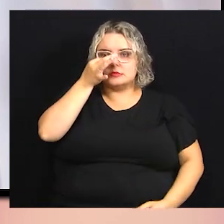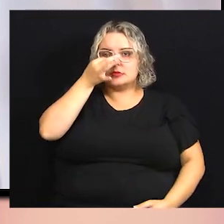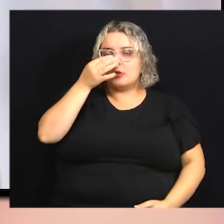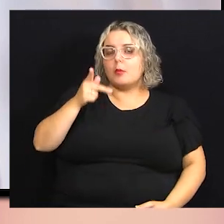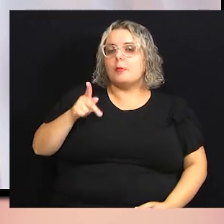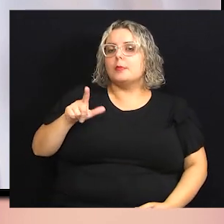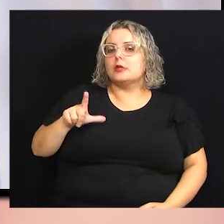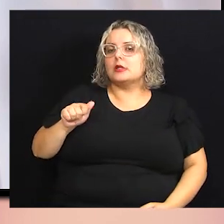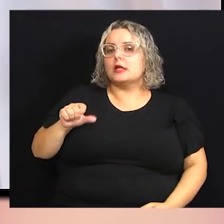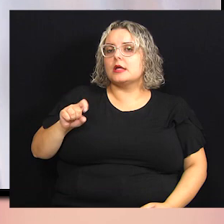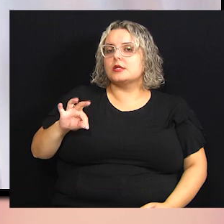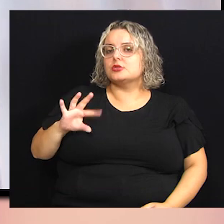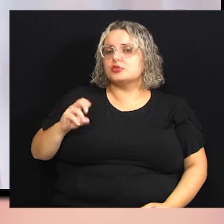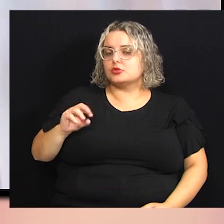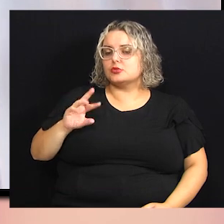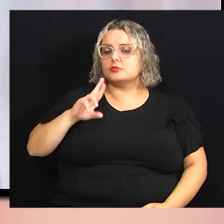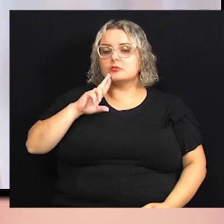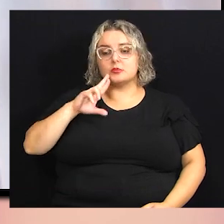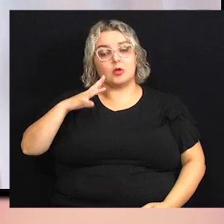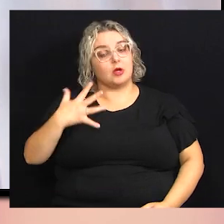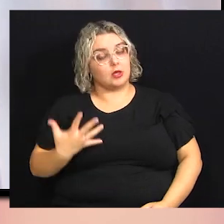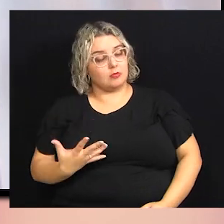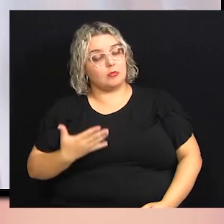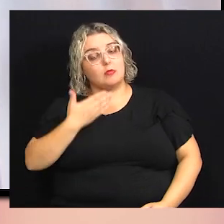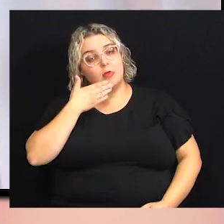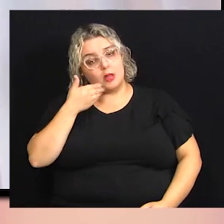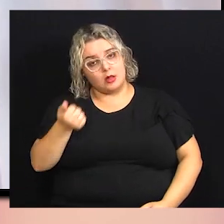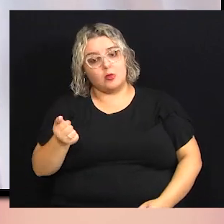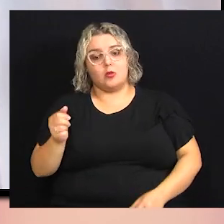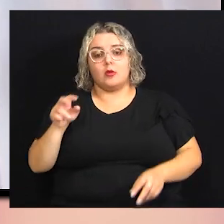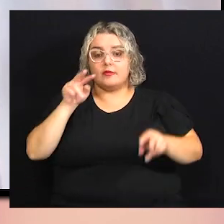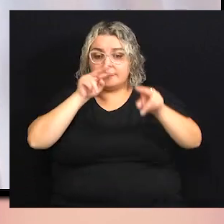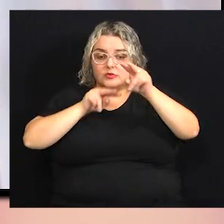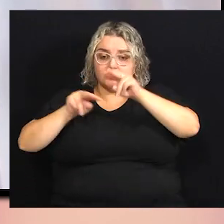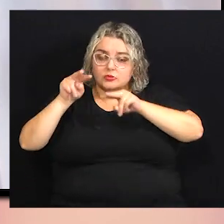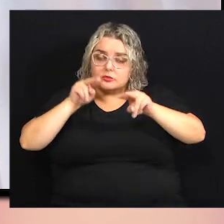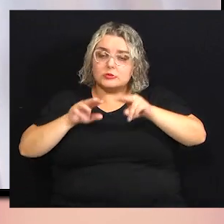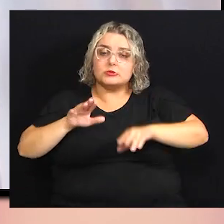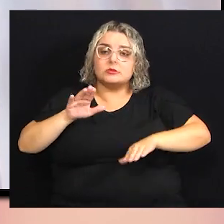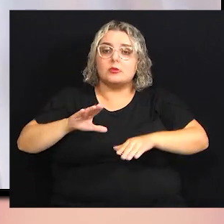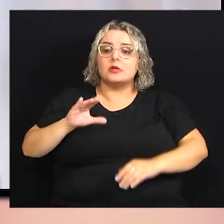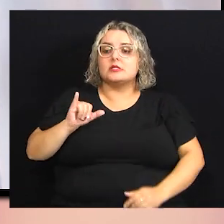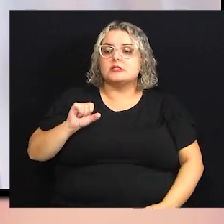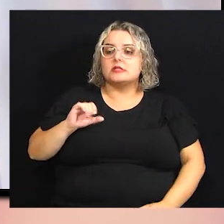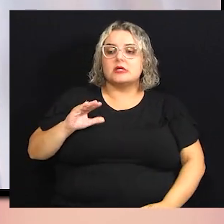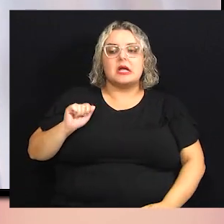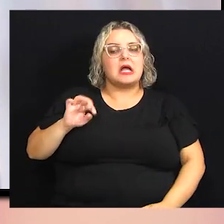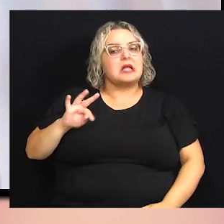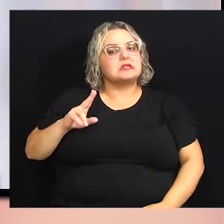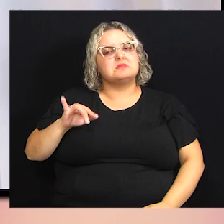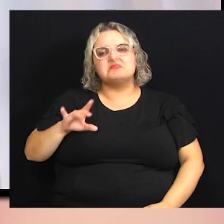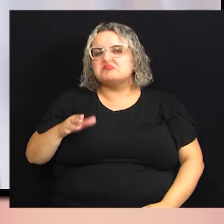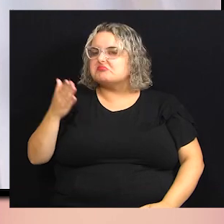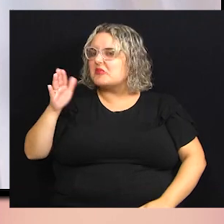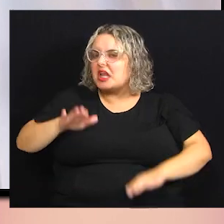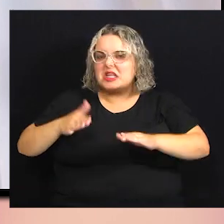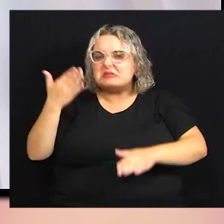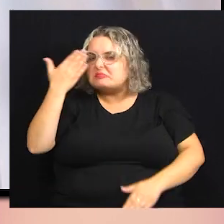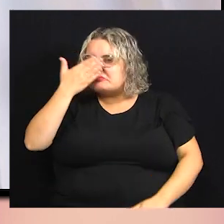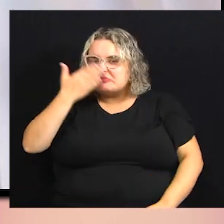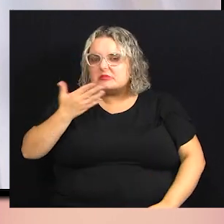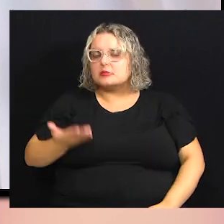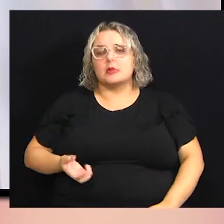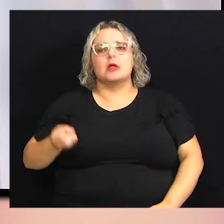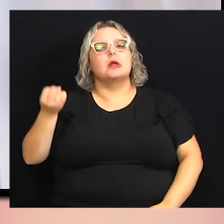pontos plásticos que vão ter um resultado estético melhor. Então, muitas vezes a cicatriz ela é imperceptível,